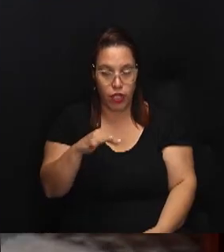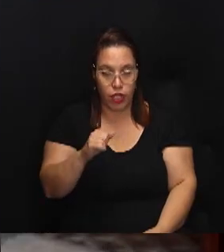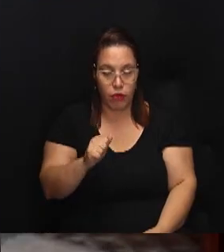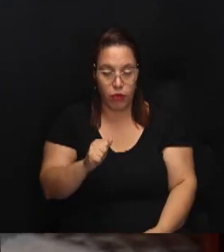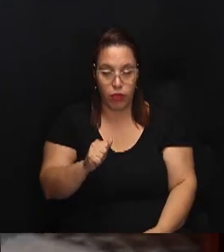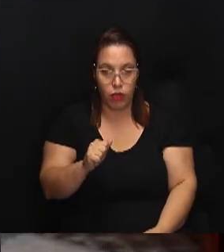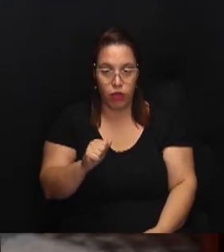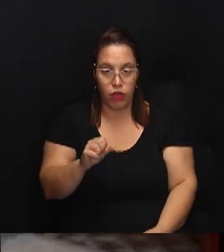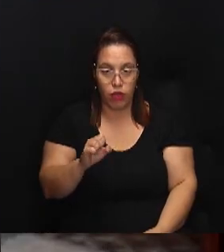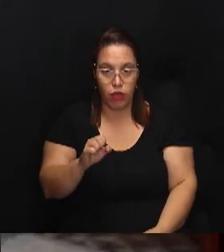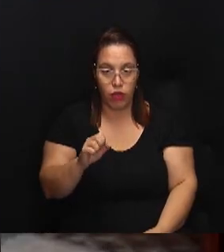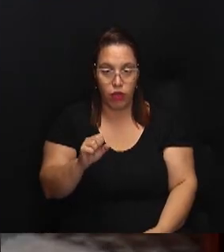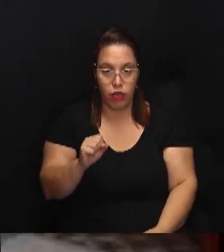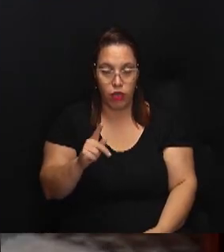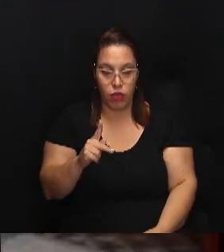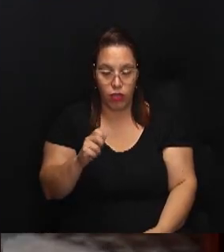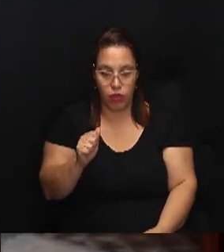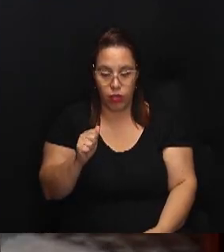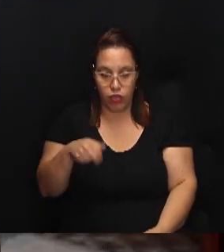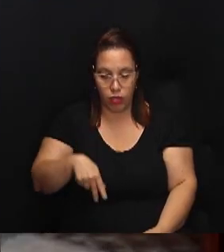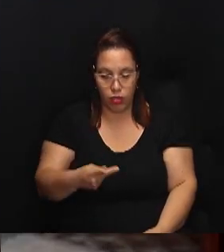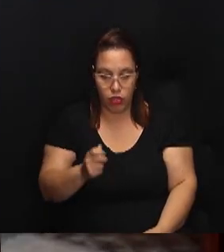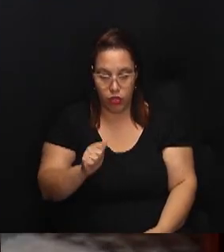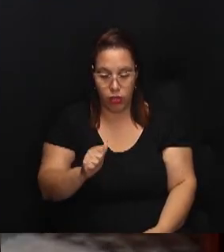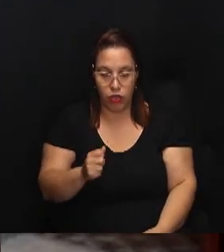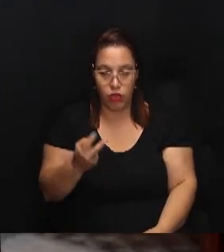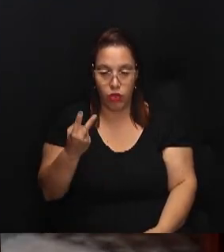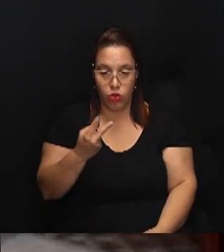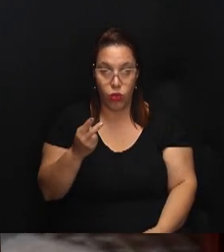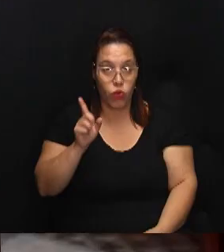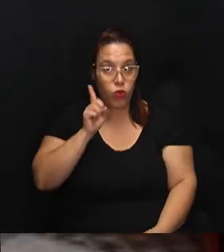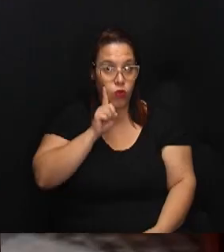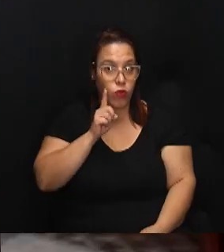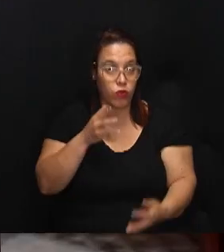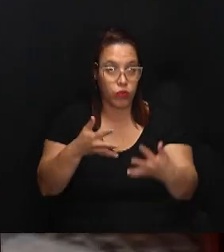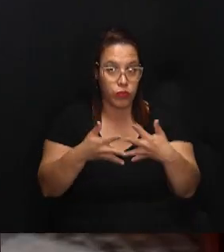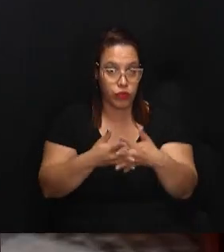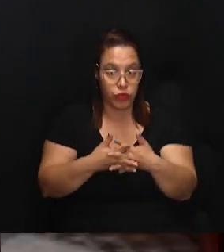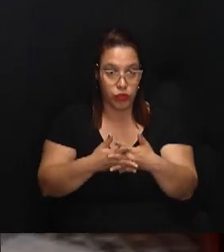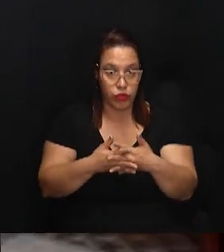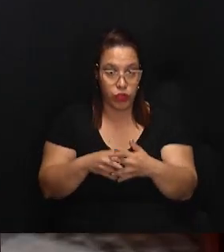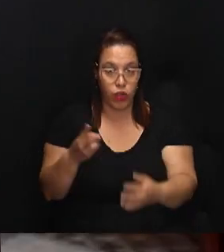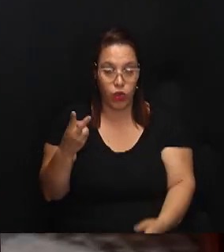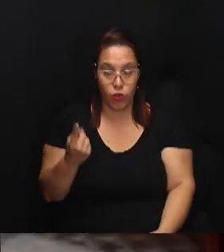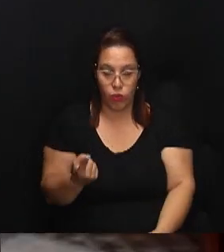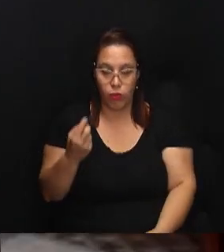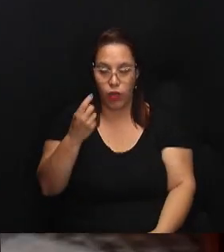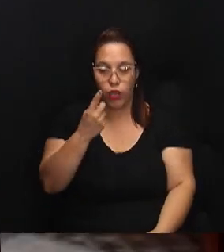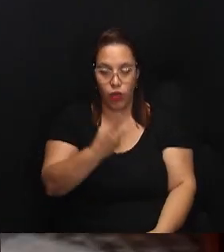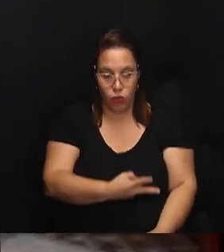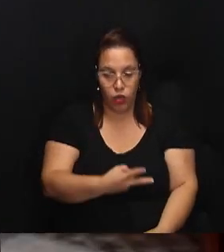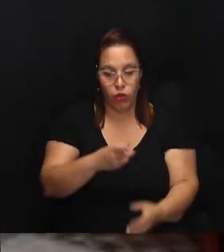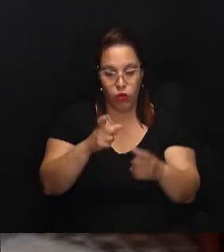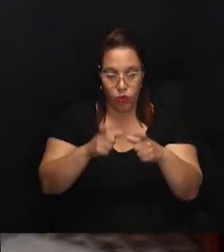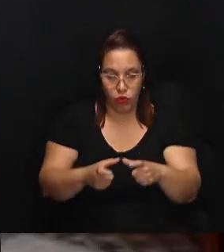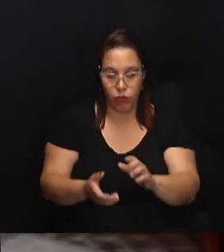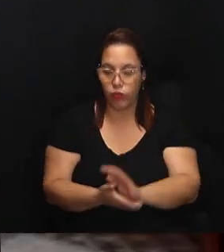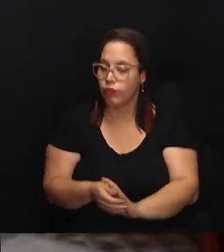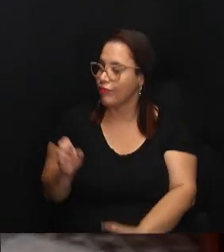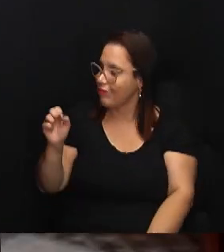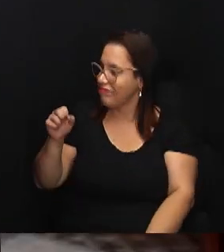Espanha. E aí nós ficamos com o terceiro lugar, 2 equipes dos Estados Unidos ficaram com o primeiro e com o segundo